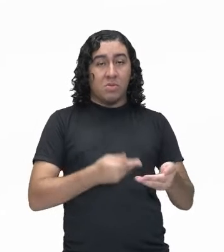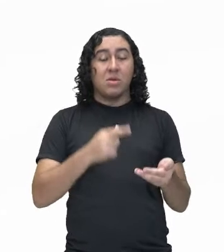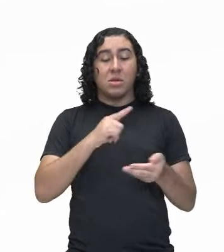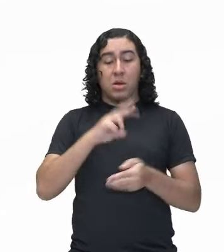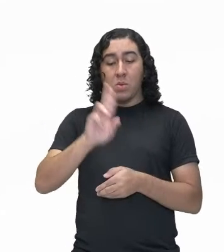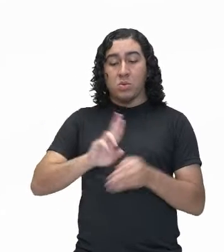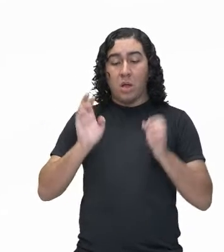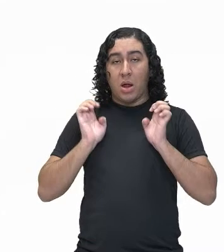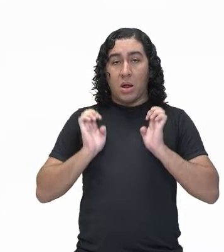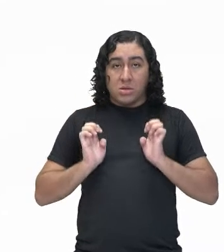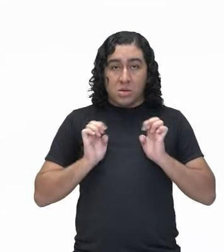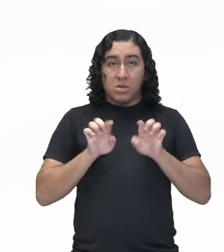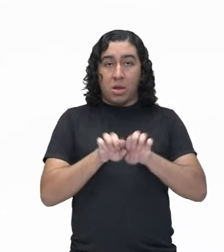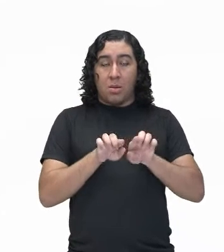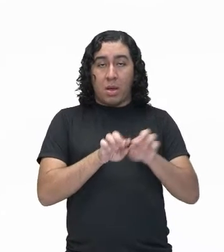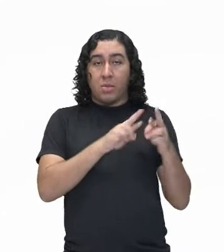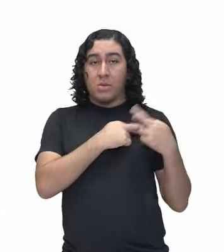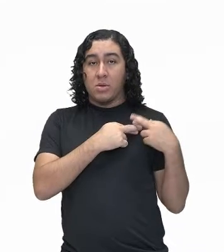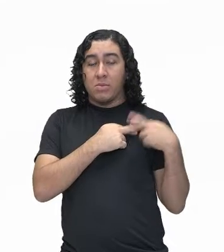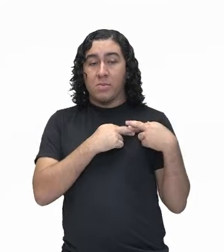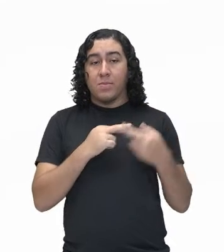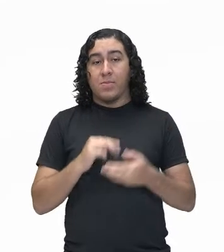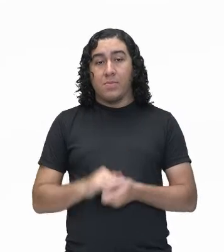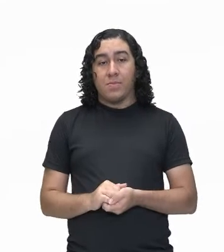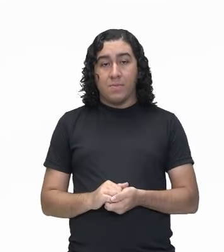forma ética e responsável.